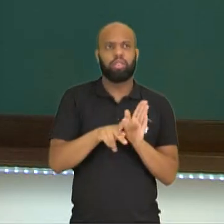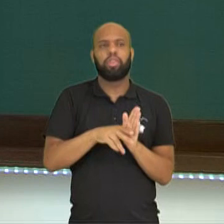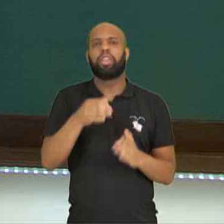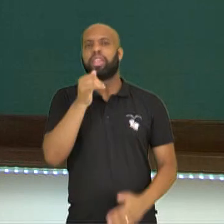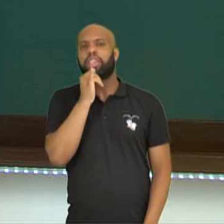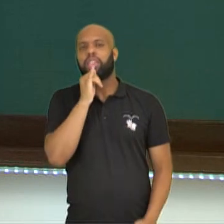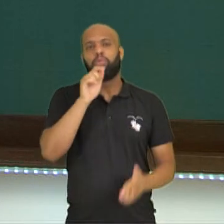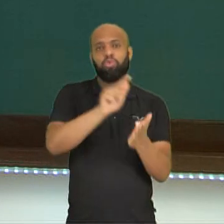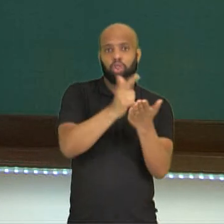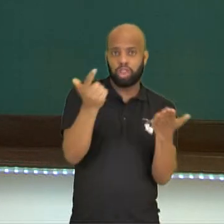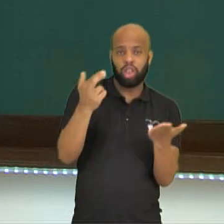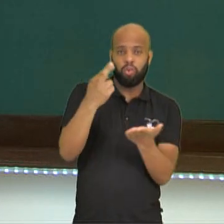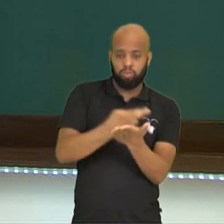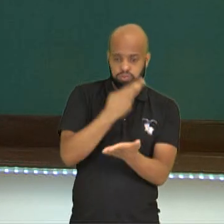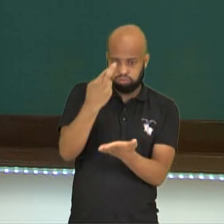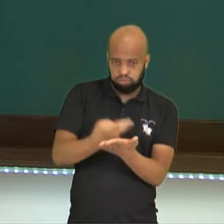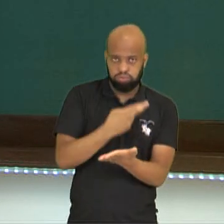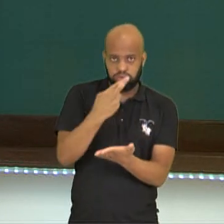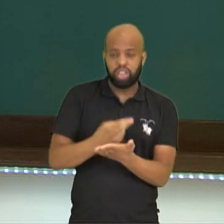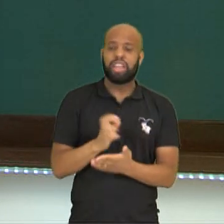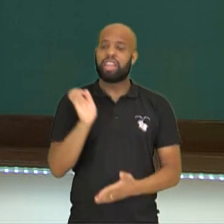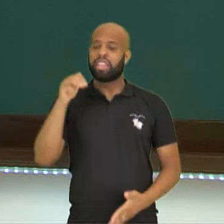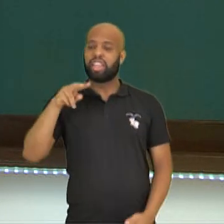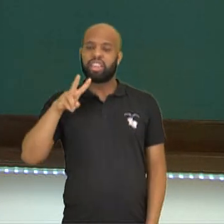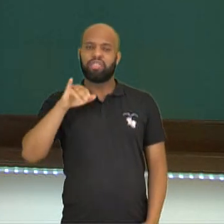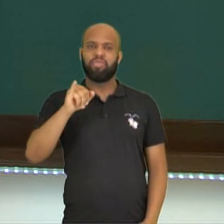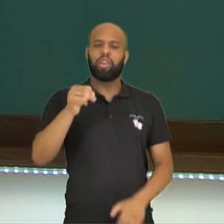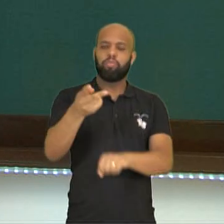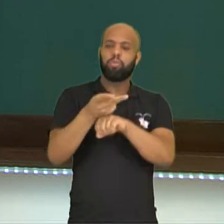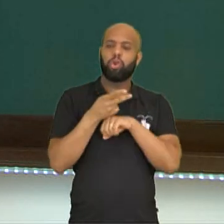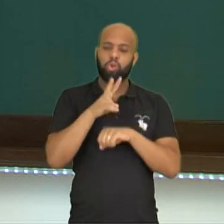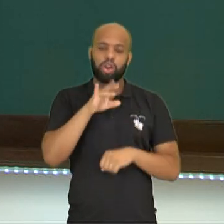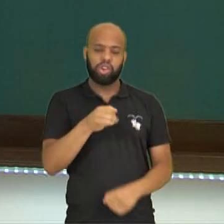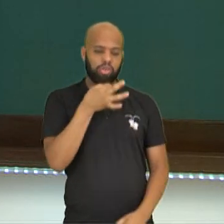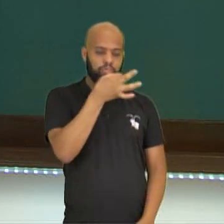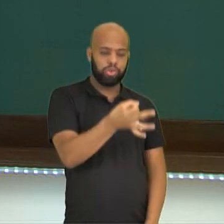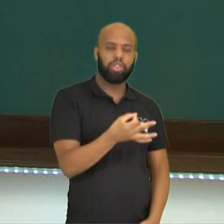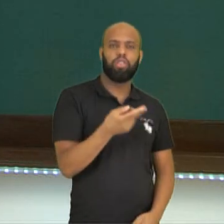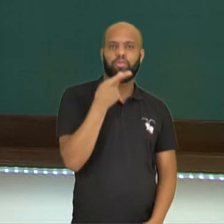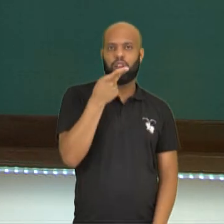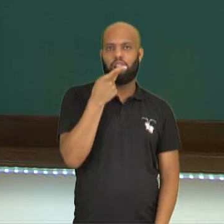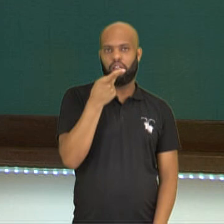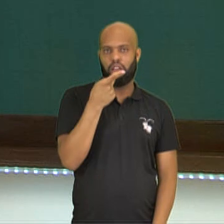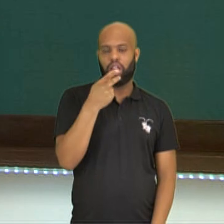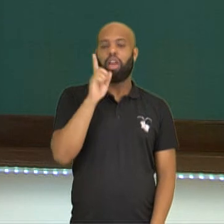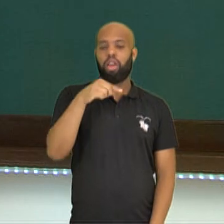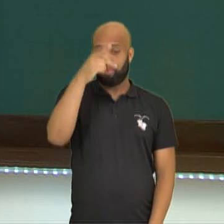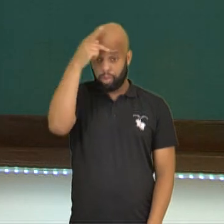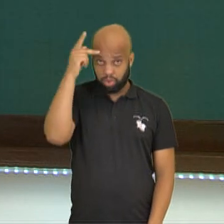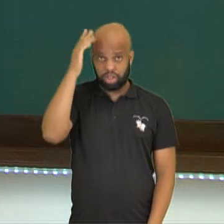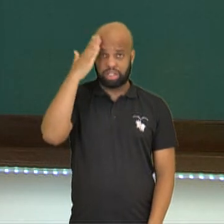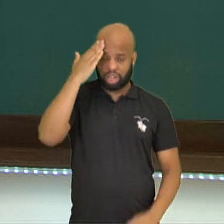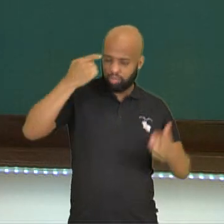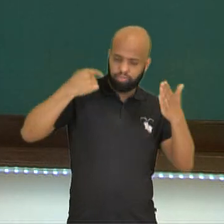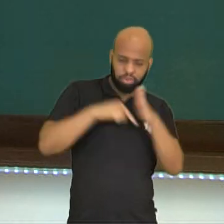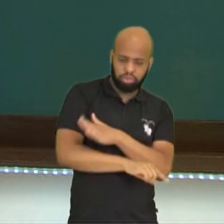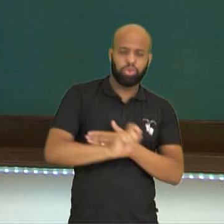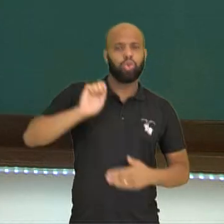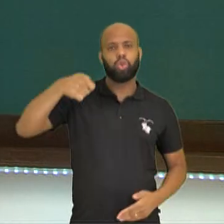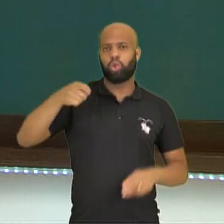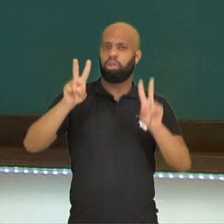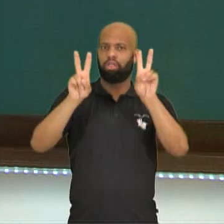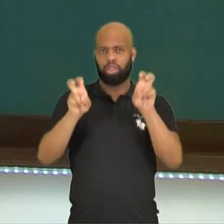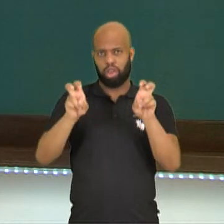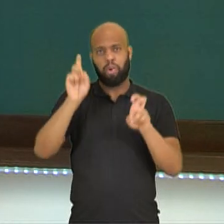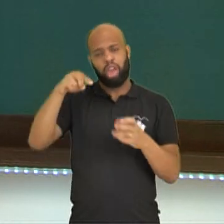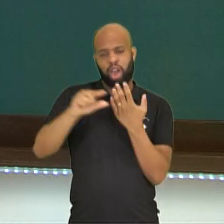por exemplo, um jornal, uma revista, quem é que vai ser procurado para dar a sua opinião? Geralmente um especialista, alguém que saiba do que